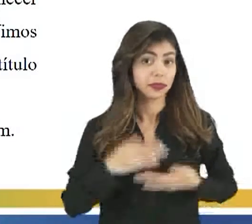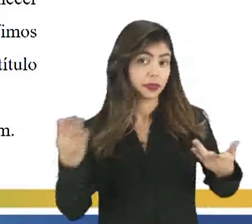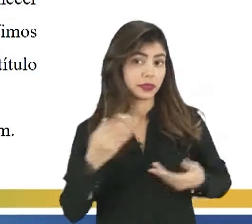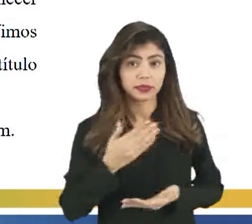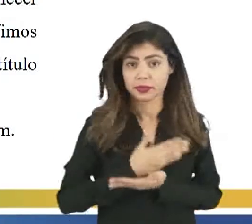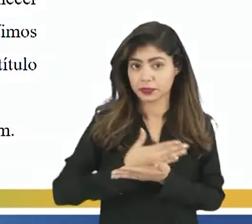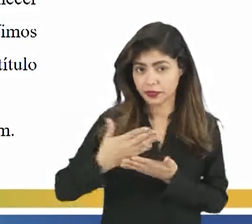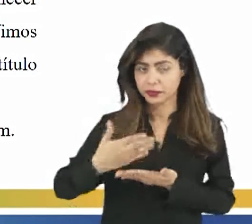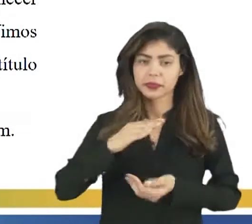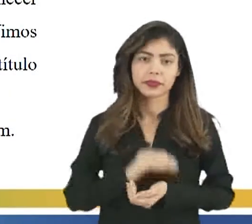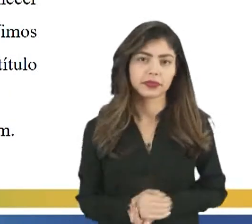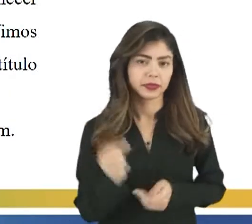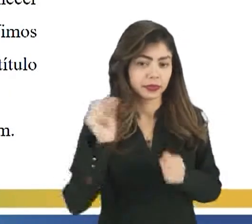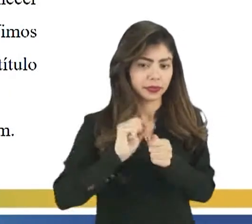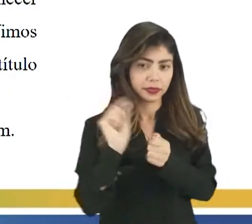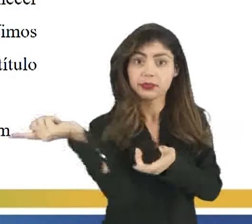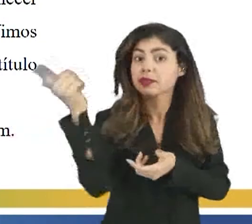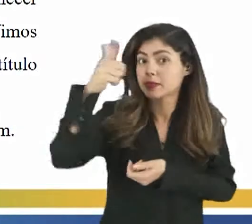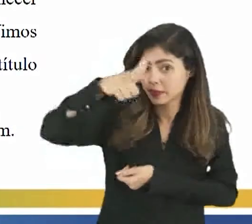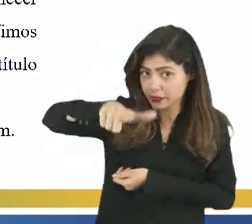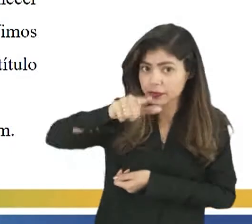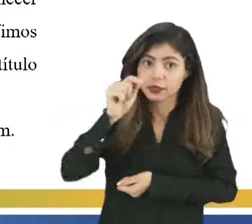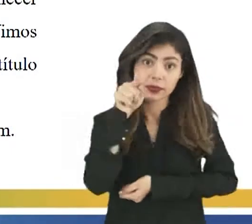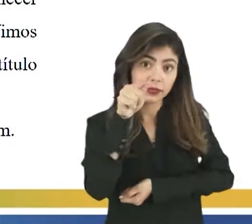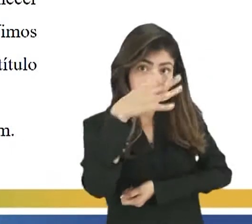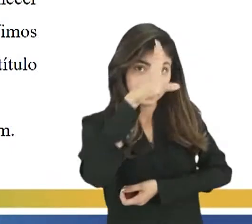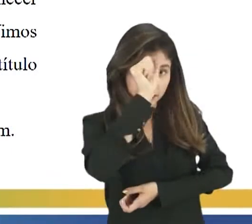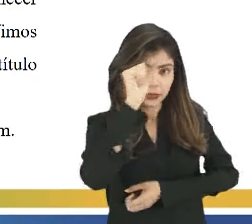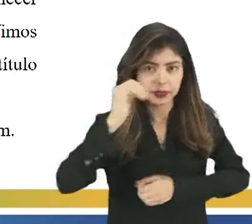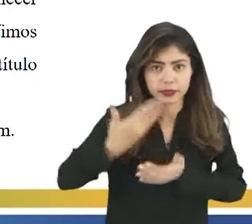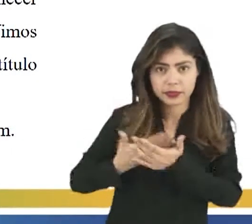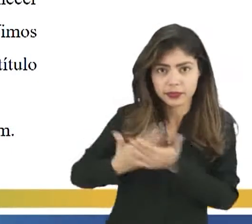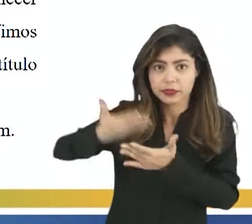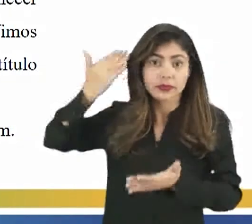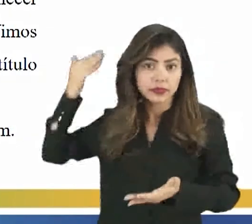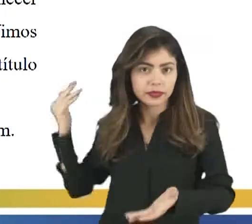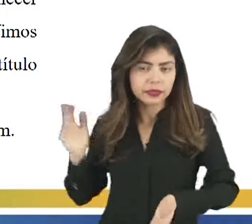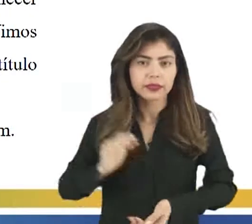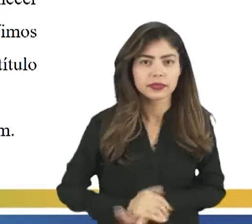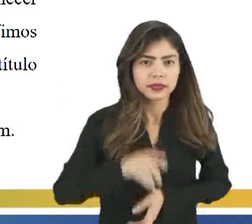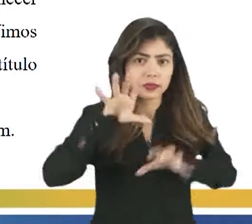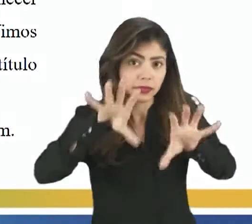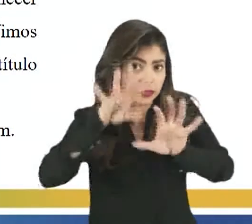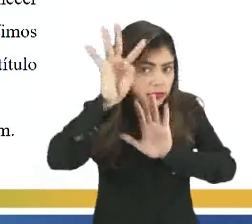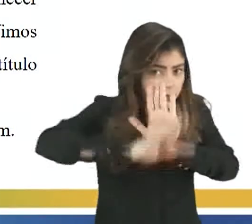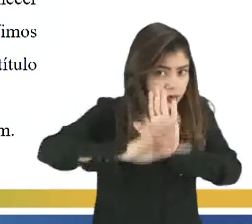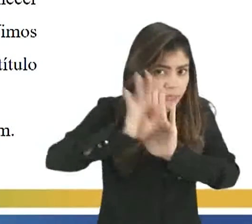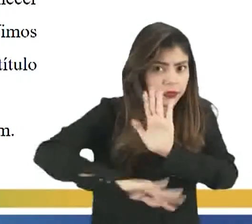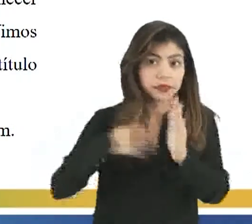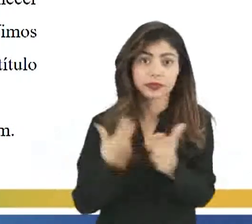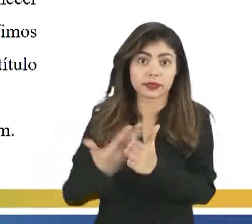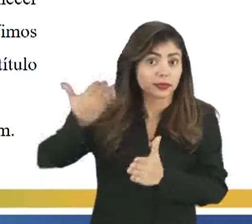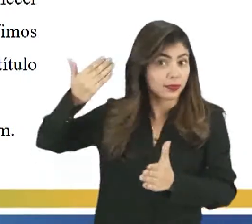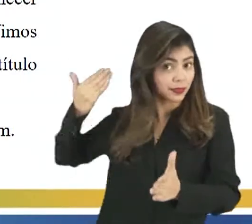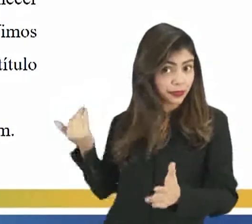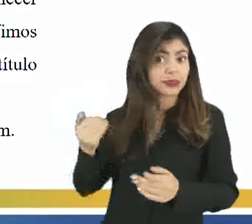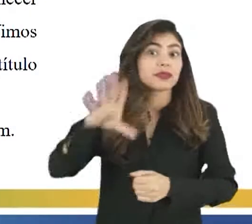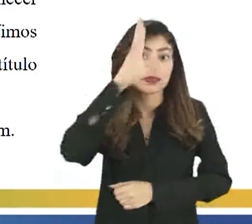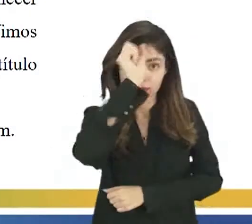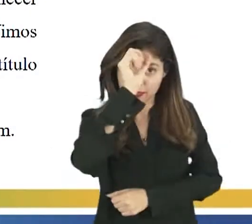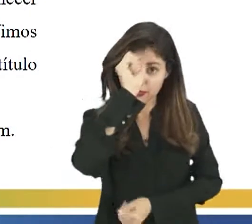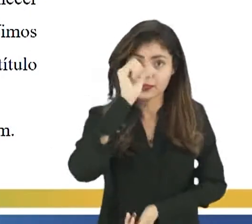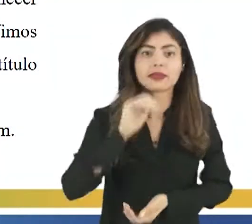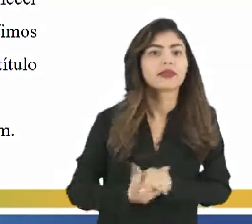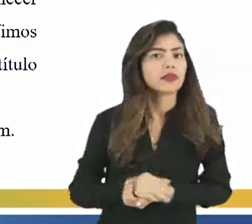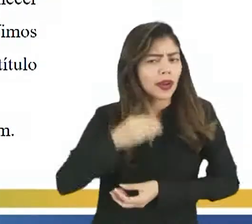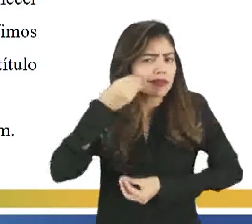Para a gente começar, a gente vai fazer uma retomada do que vocês aprenderam em outras aulas. Tá aí o texto, né? Nas aulas anteriores, vocês aprenderam